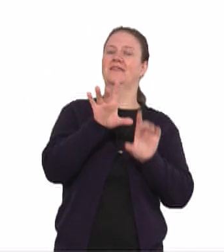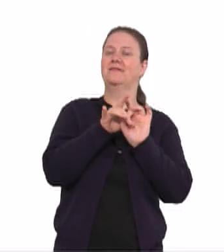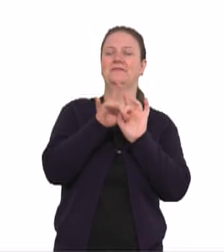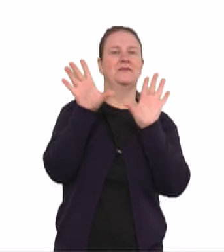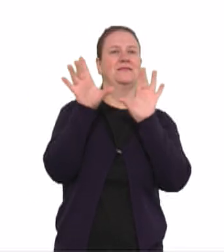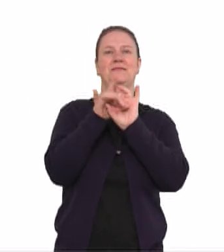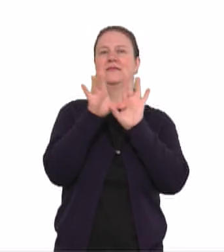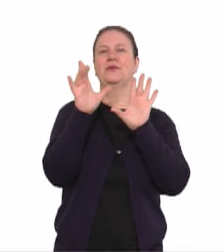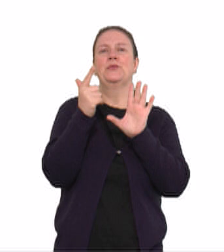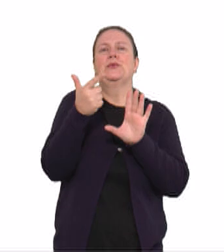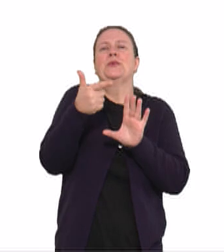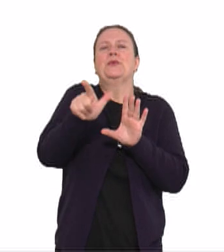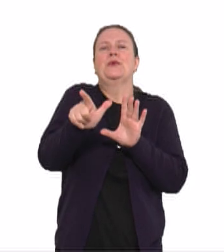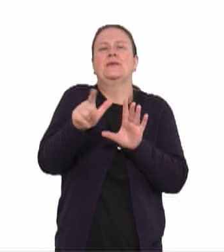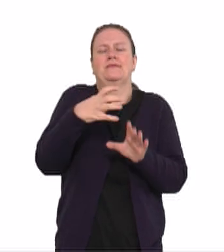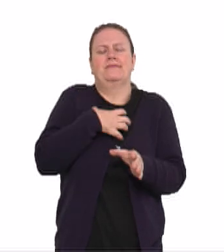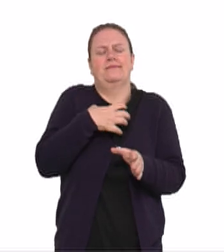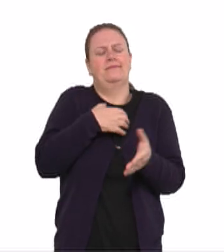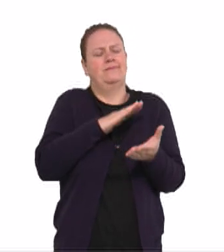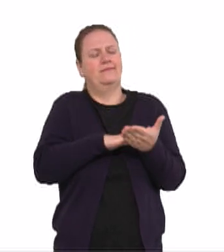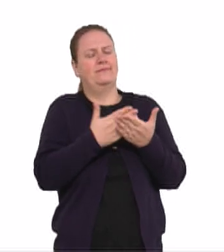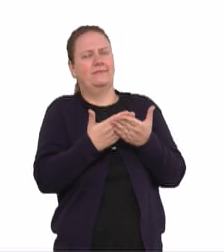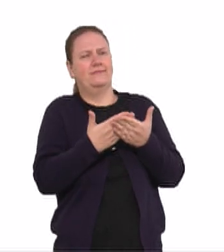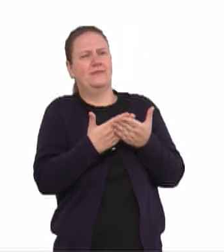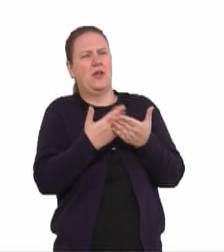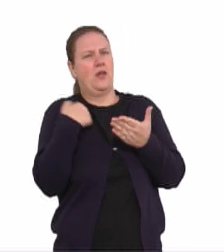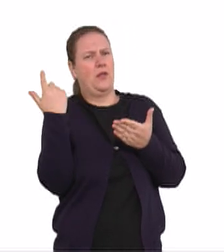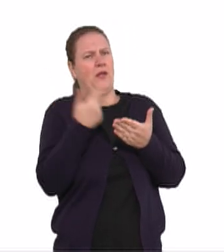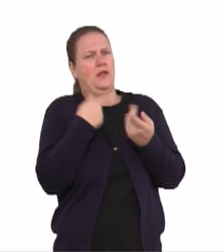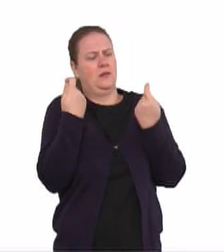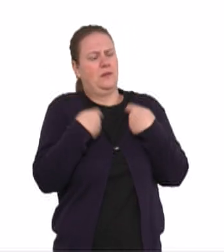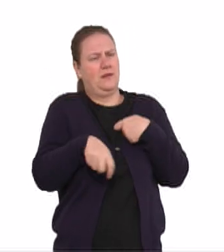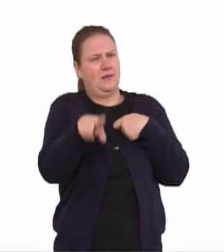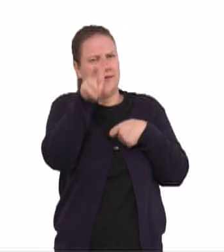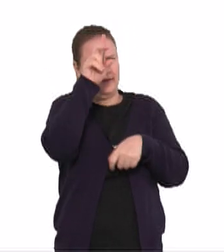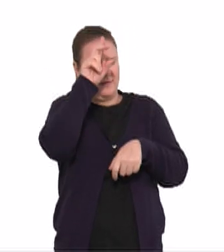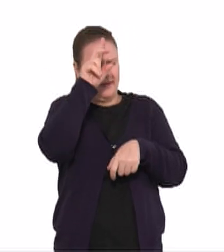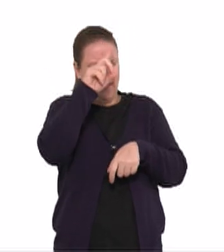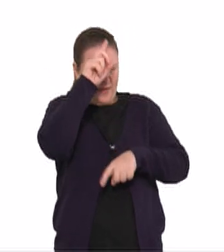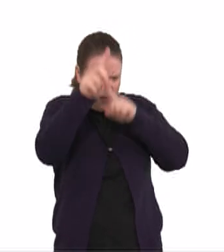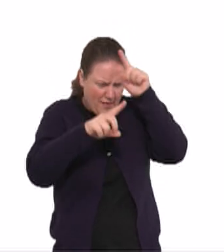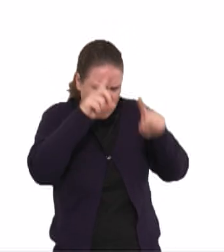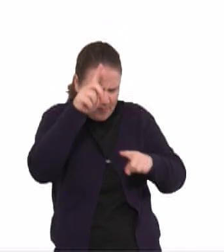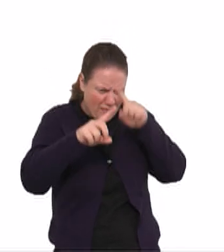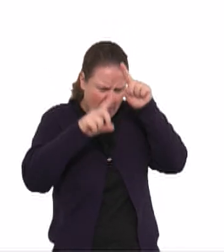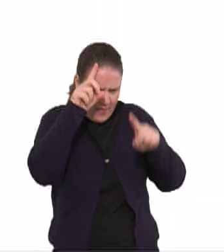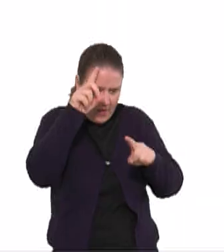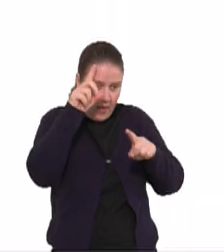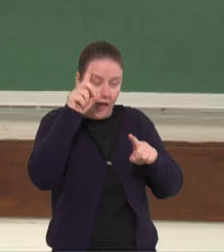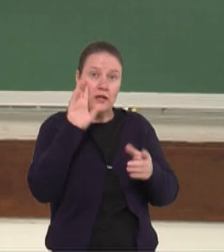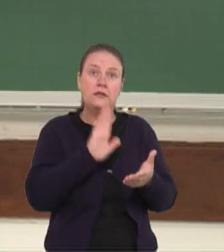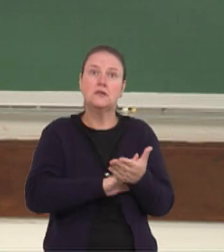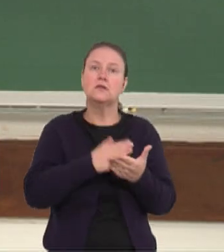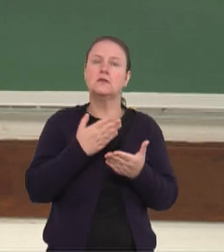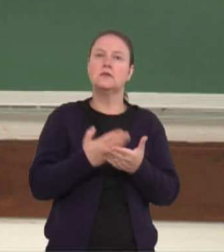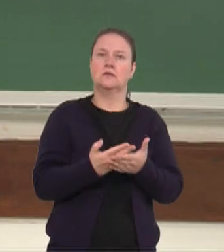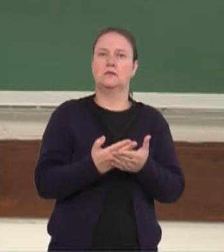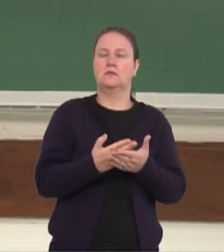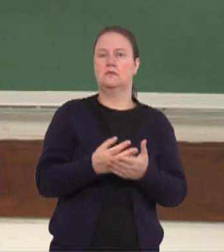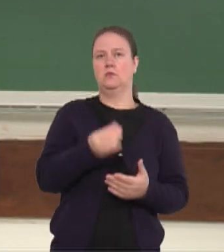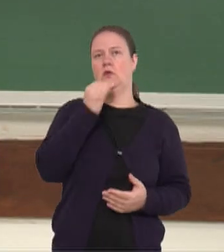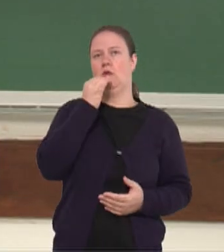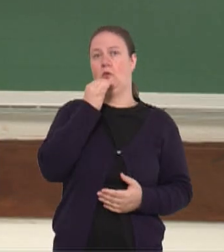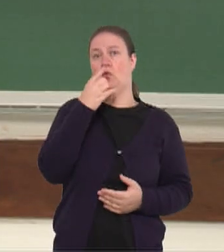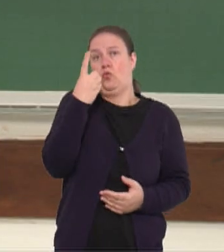outra interpretação, que nós precisamos ter criatividade para interpretar. Veja bem se isso aqui, um hospital,